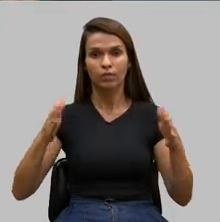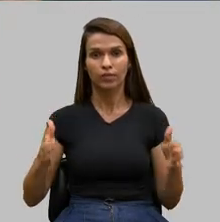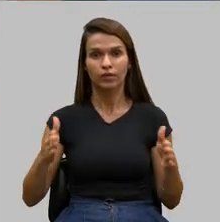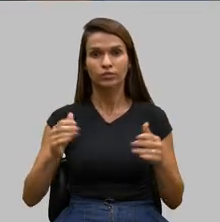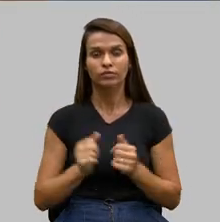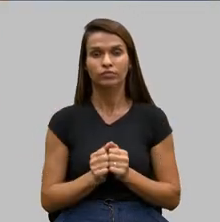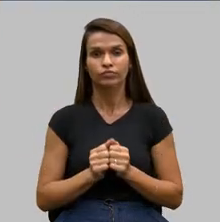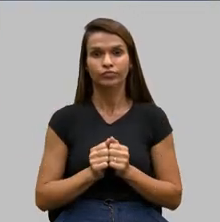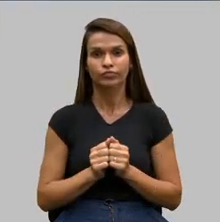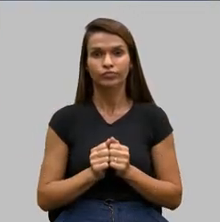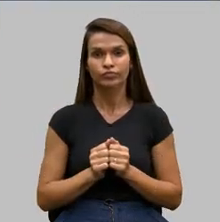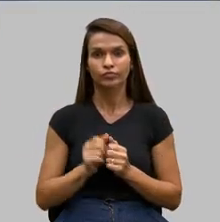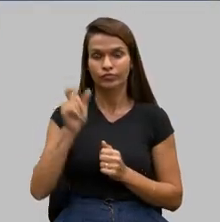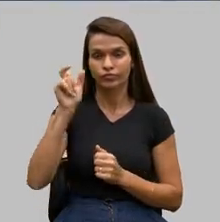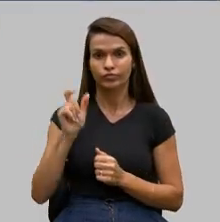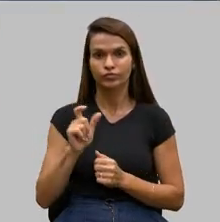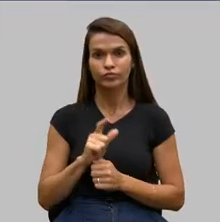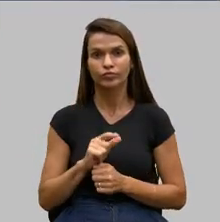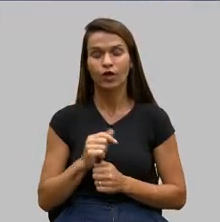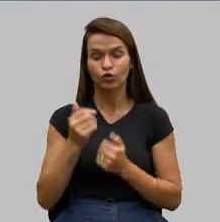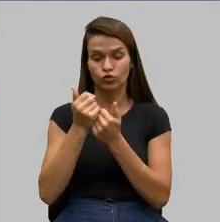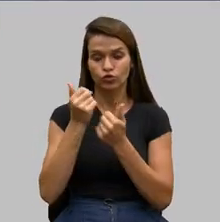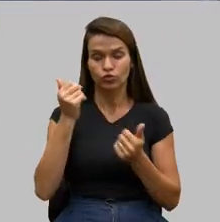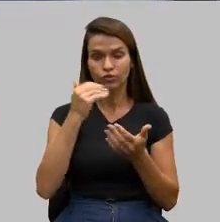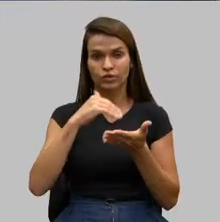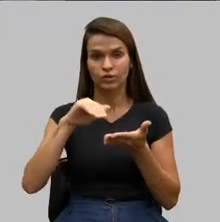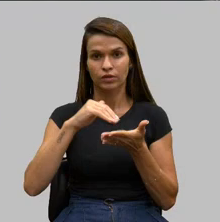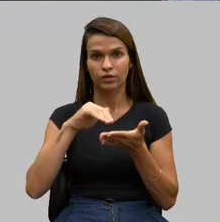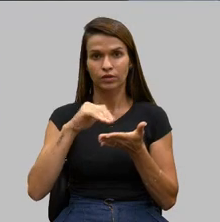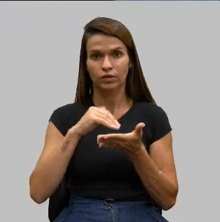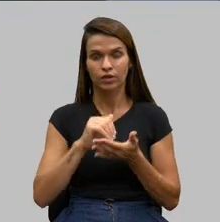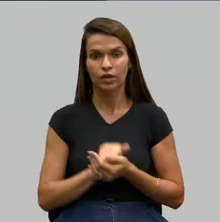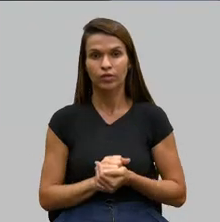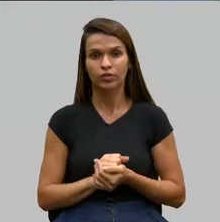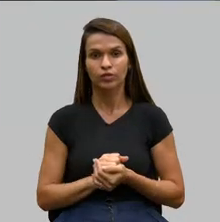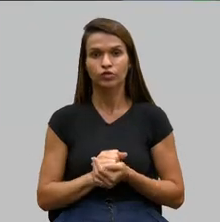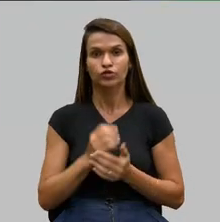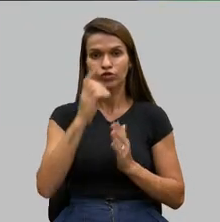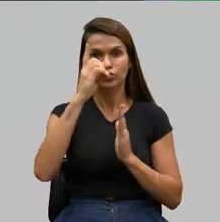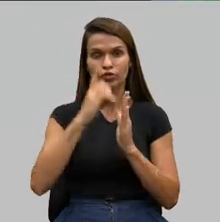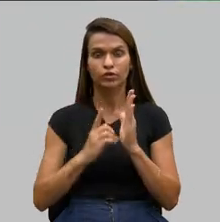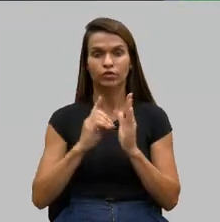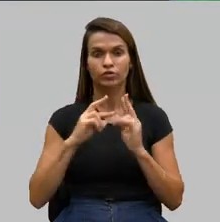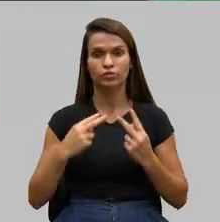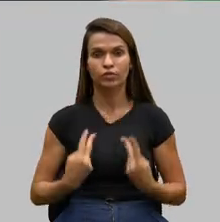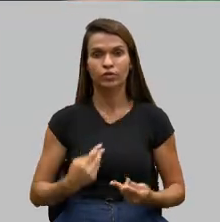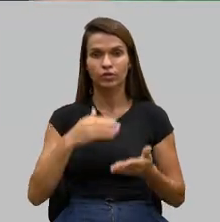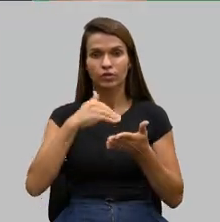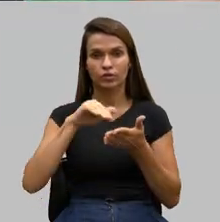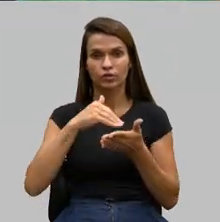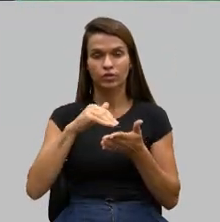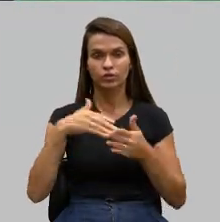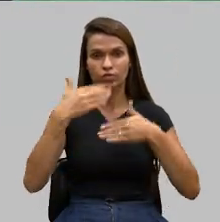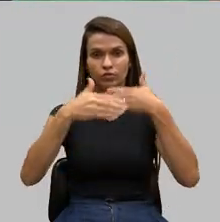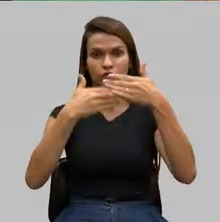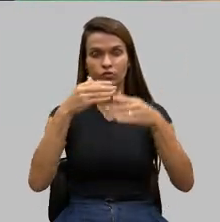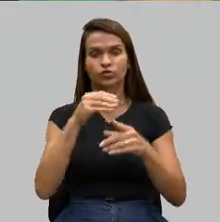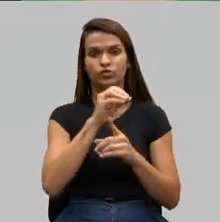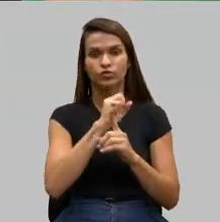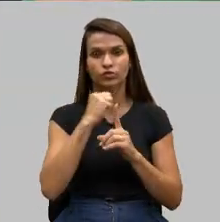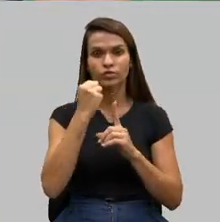Duílio Silva Campos subsecretário de Direitos Humanos da Secretaria de Estado e Desenvolvimento Social